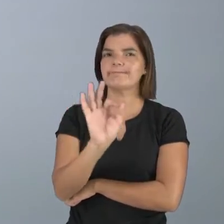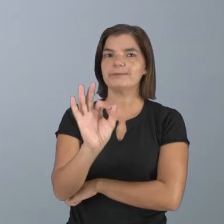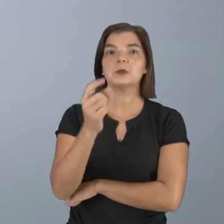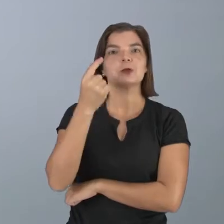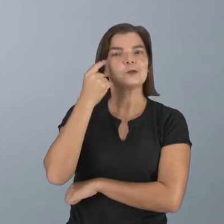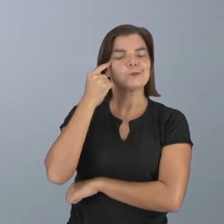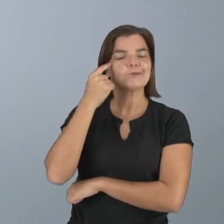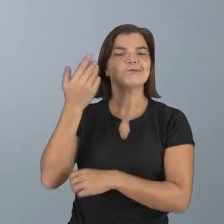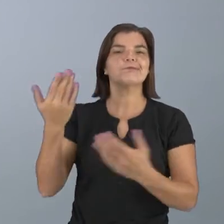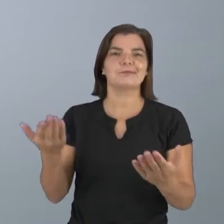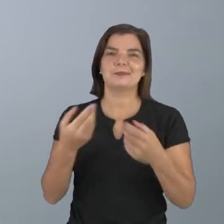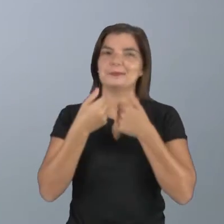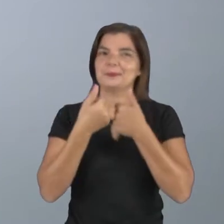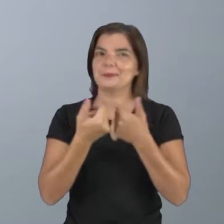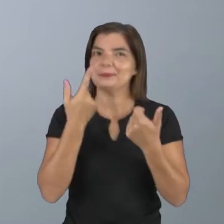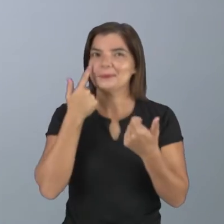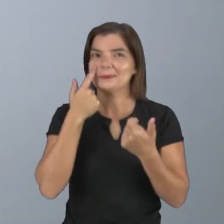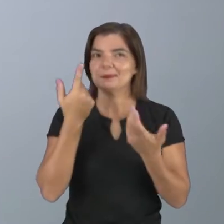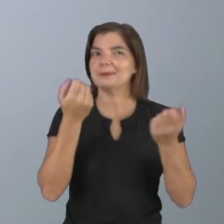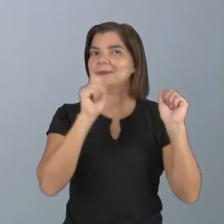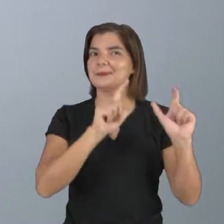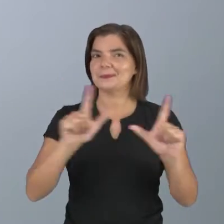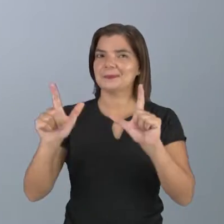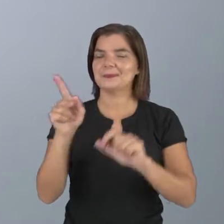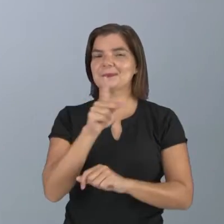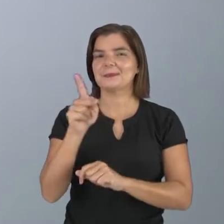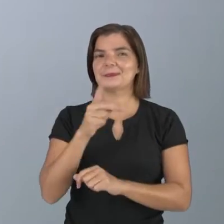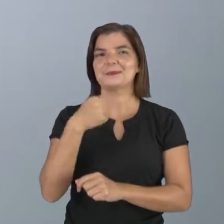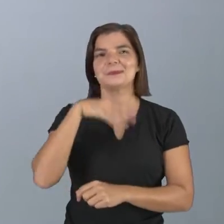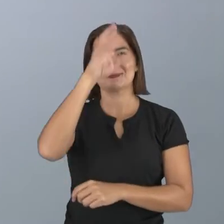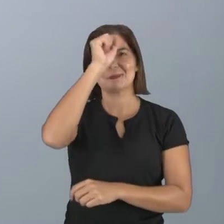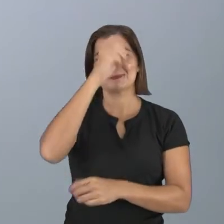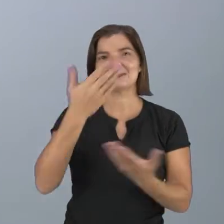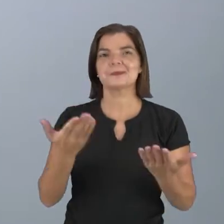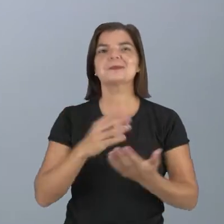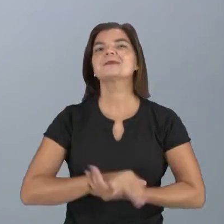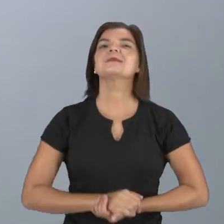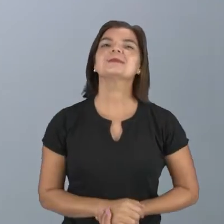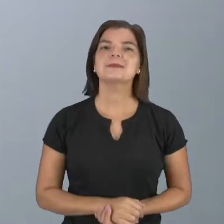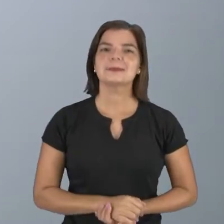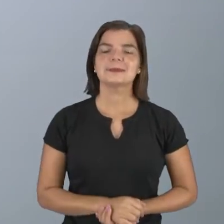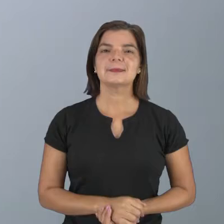a gente pensa, tá bom? Vamos lá, vem com o professor então para você aprender. Olha só.